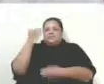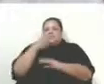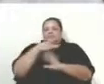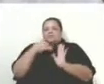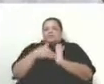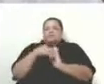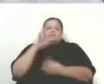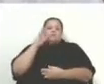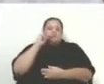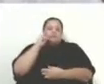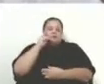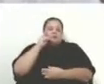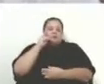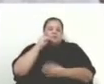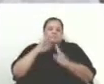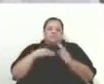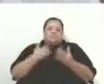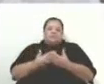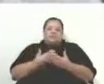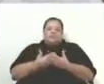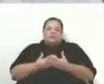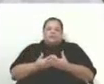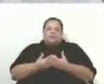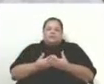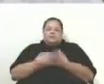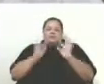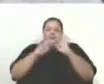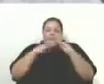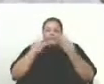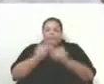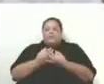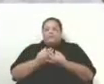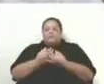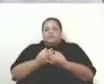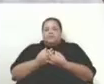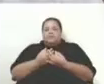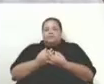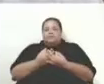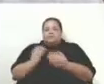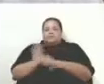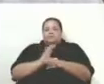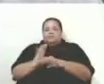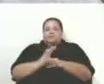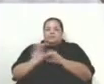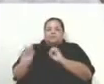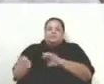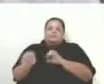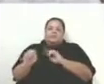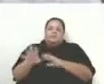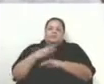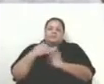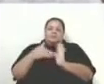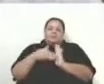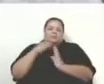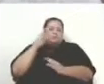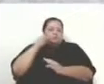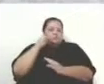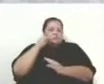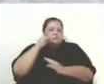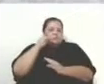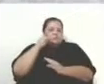das unidades escolares, envolve as famílias, capacitação a todos os profissionais, entender